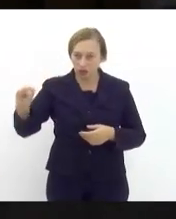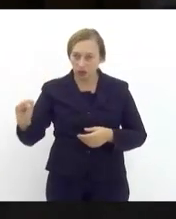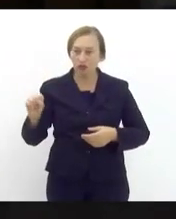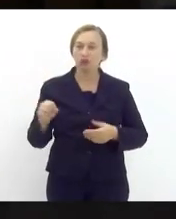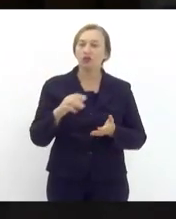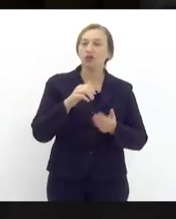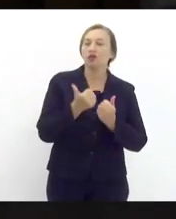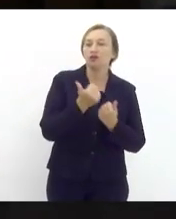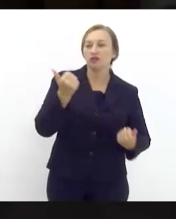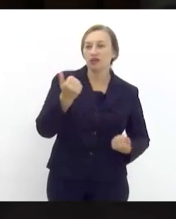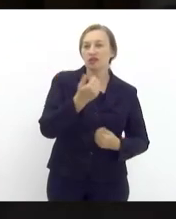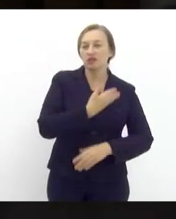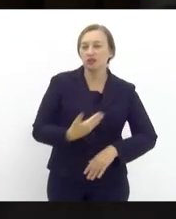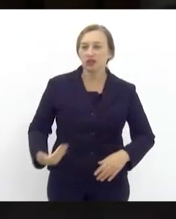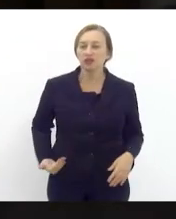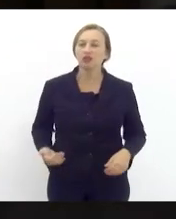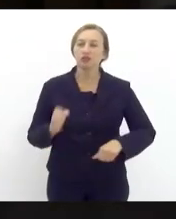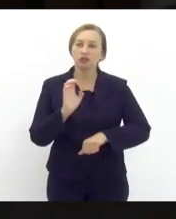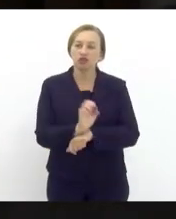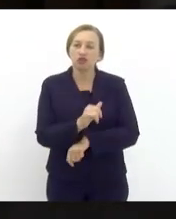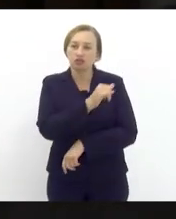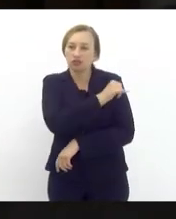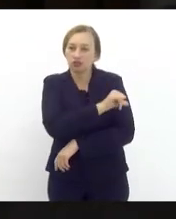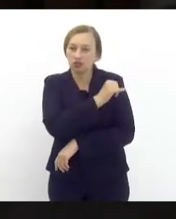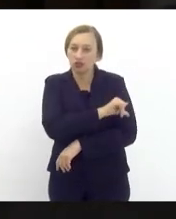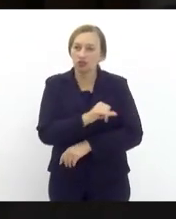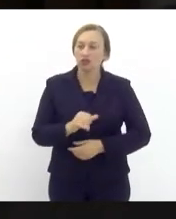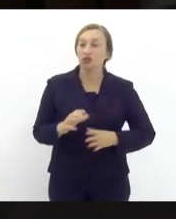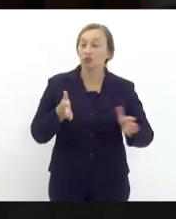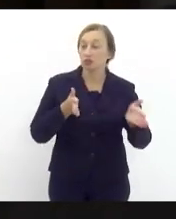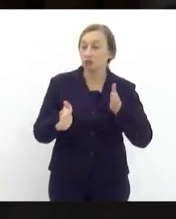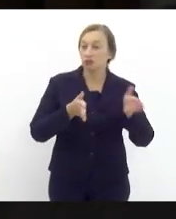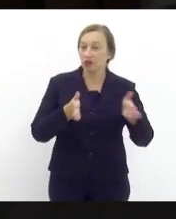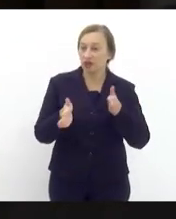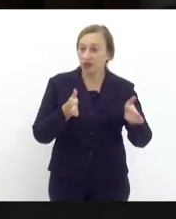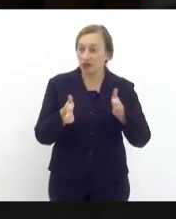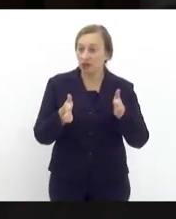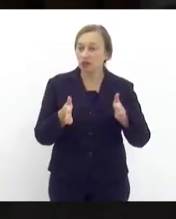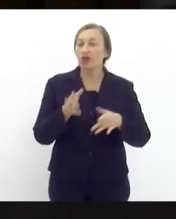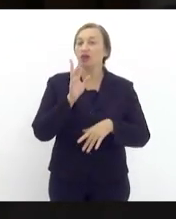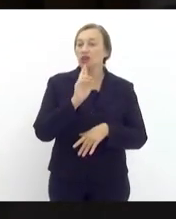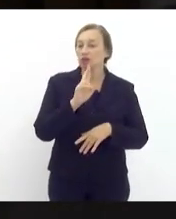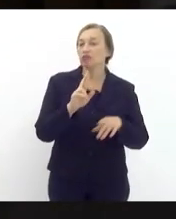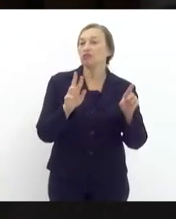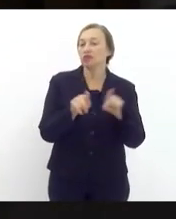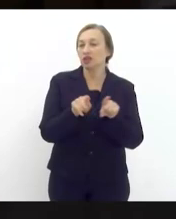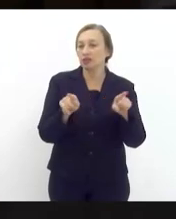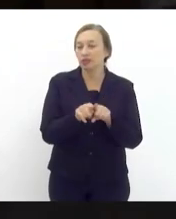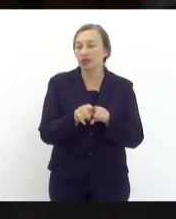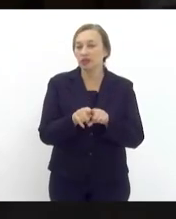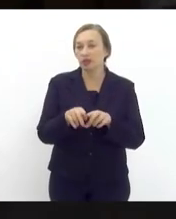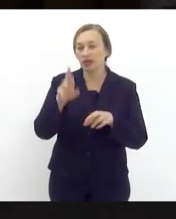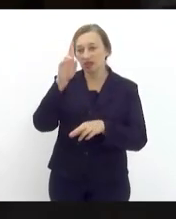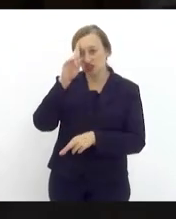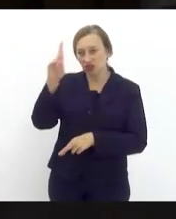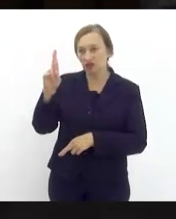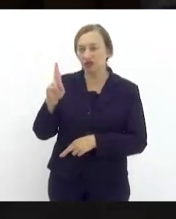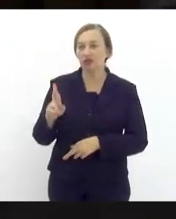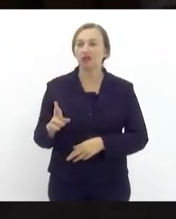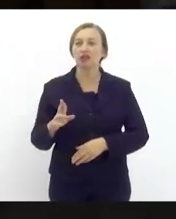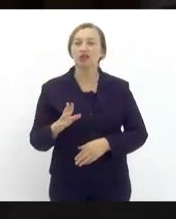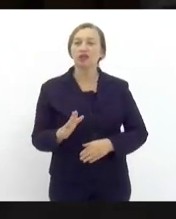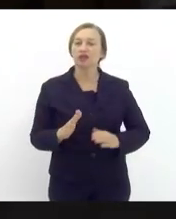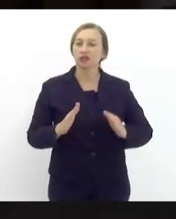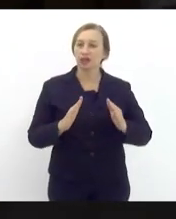vice-governador do Estado do Rio de Janeiro no período respondeu também pela chefia da casa civil